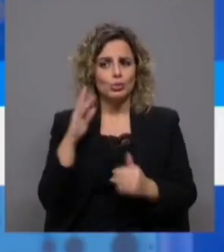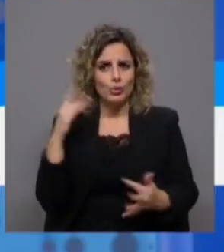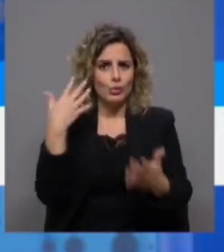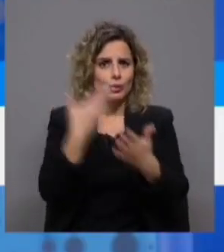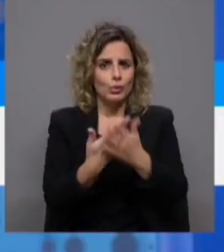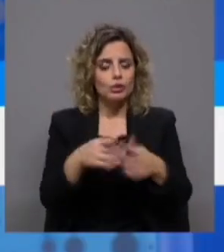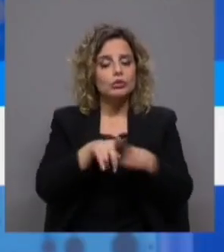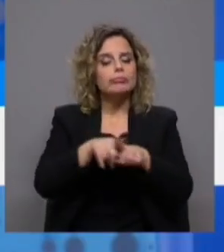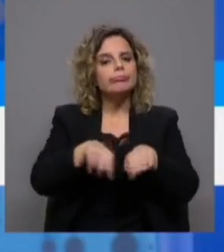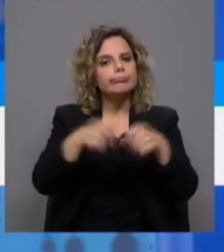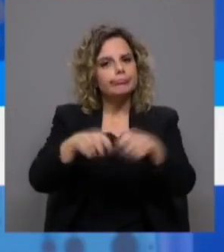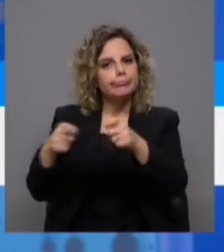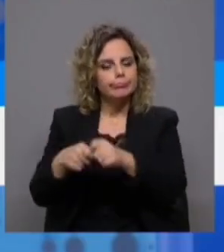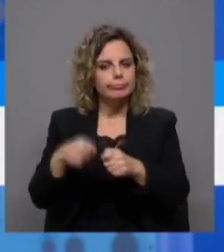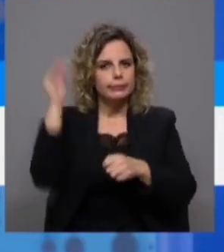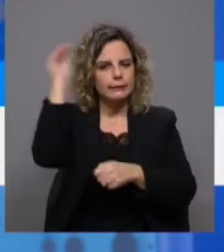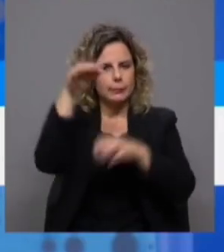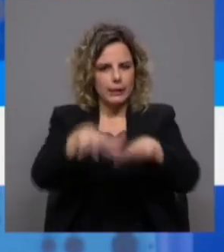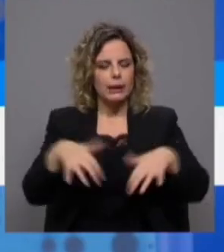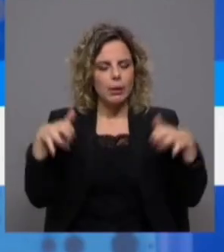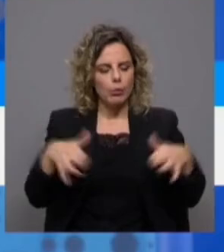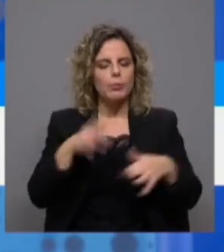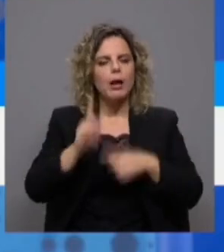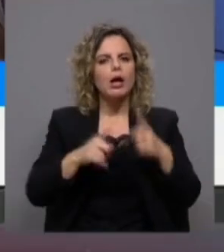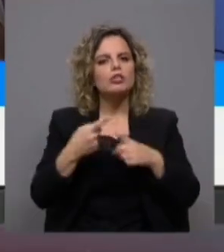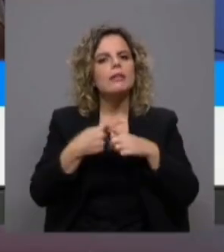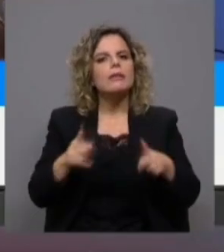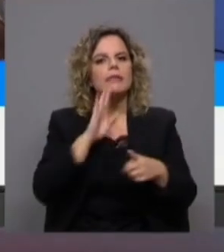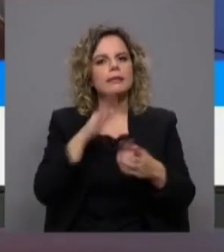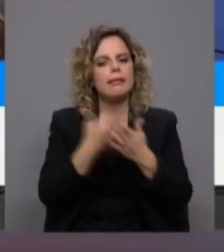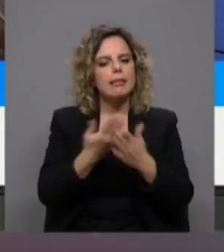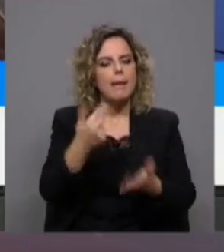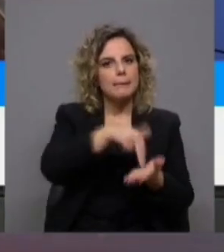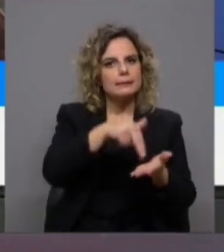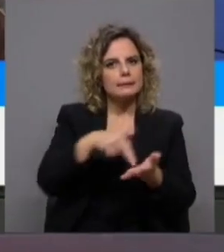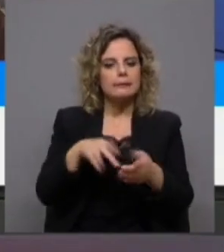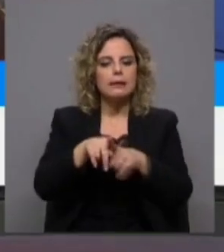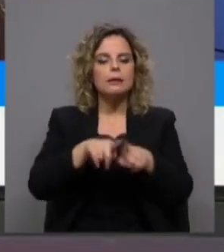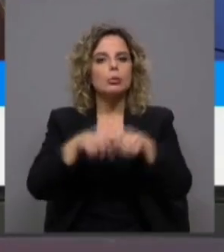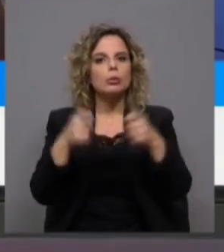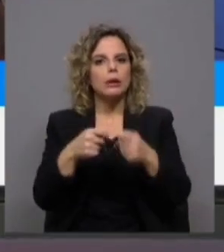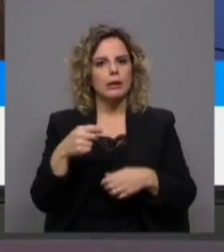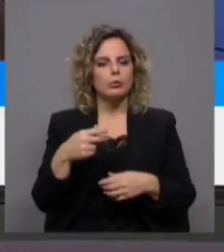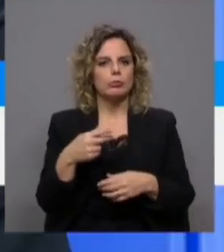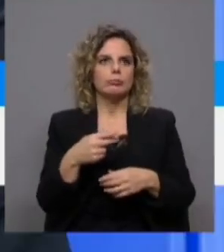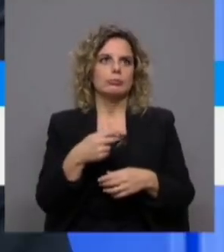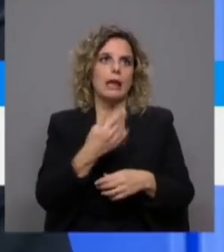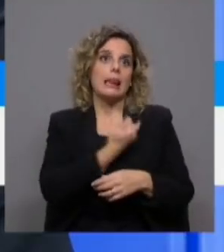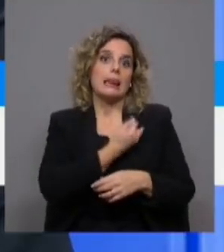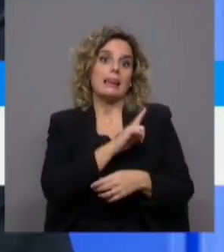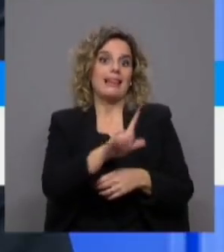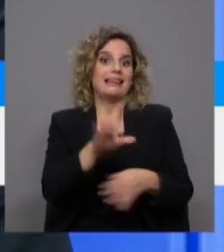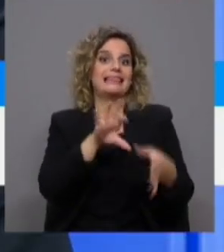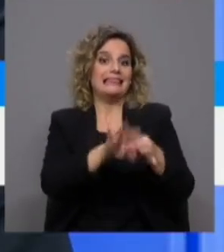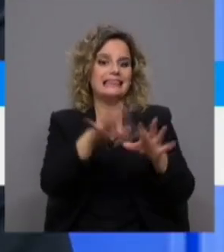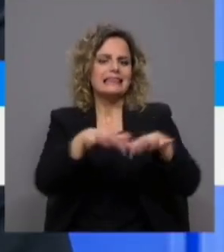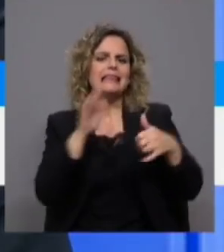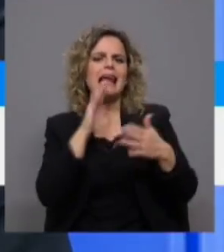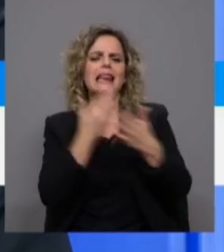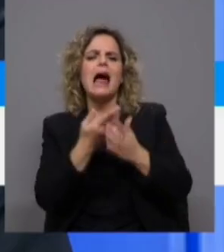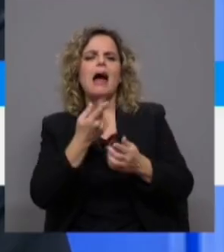como deputado na Assembleia da República Que diferença a que fez a presença de um deputado liberal no Parlamento o